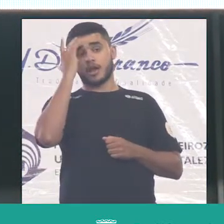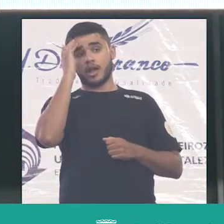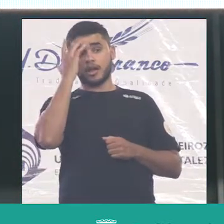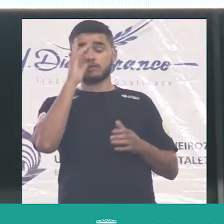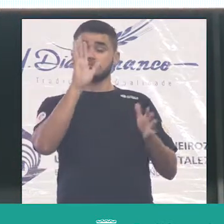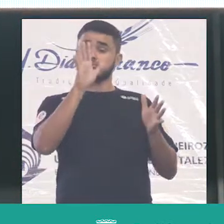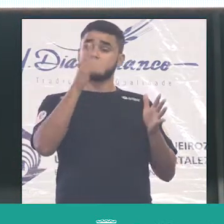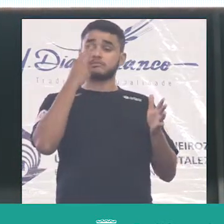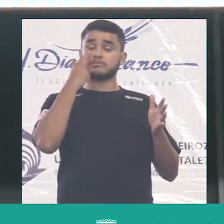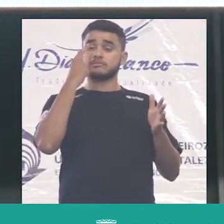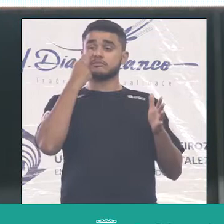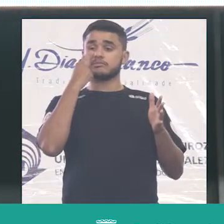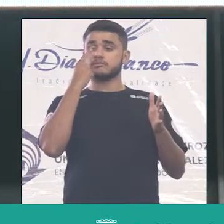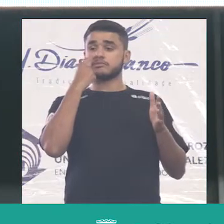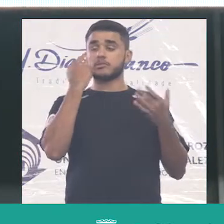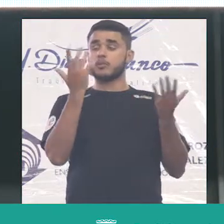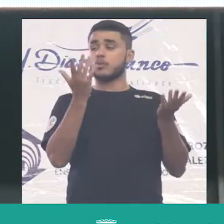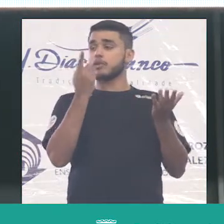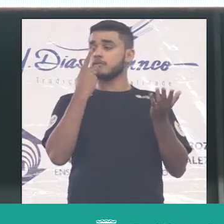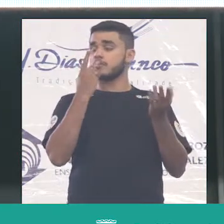Faz por aproximação.